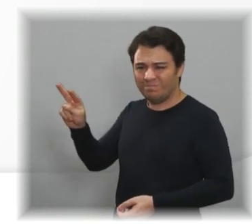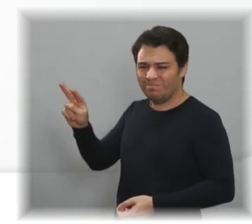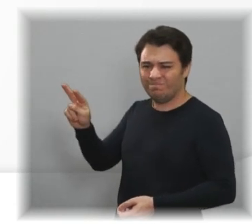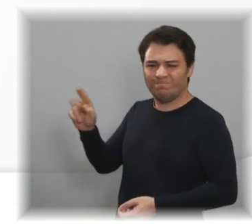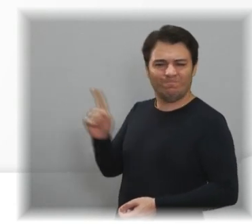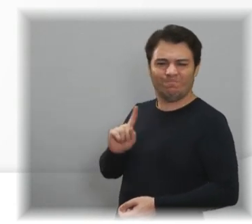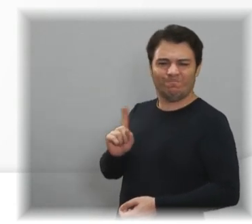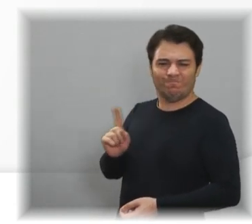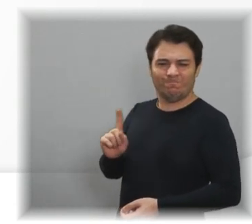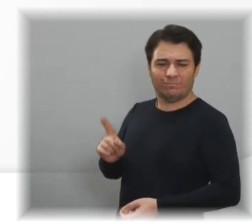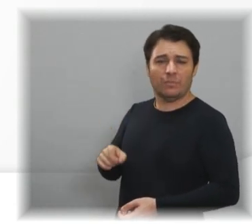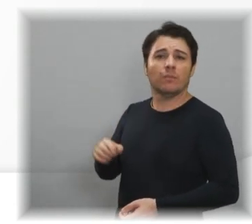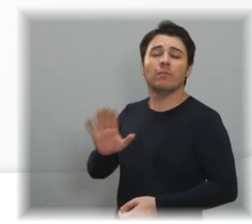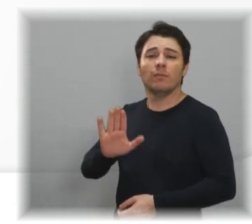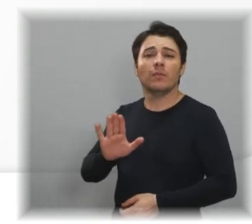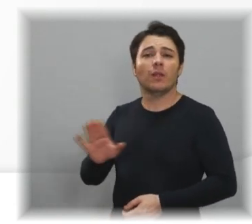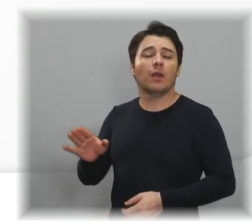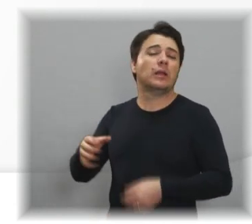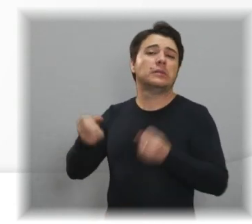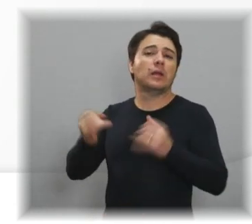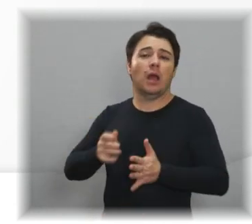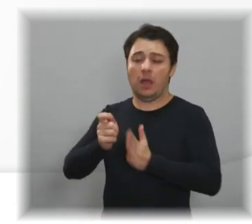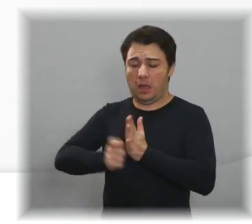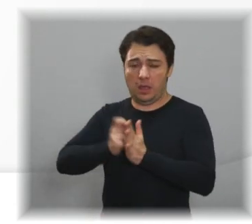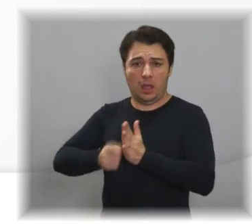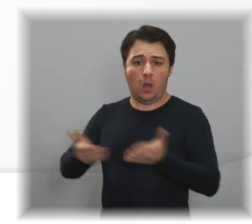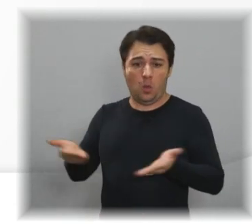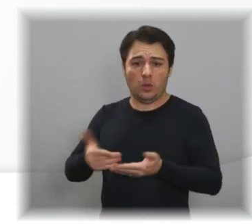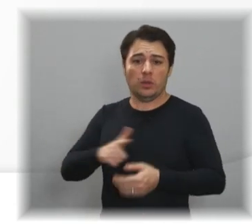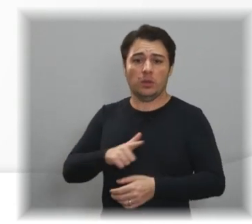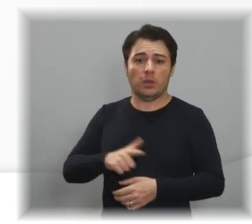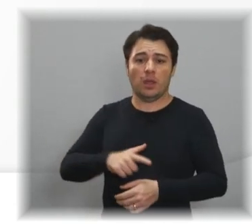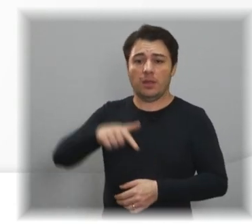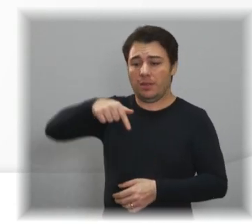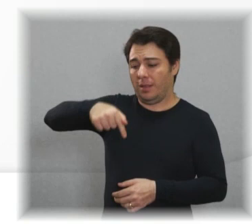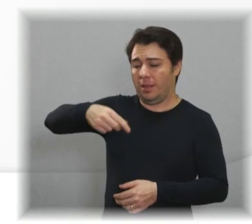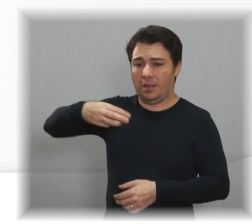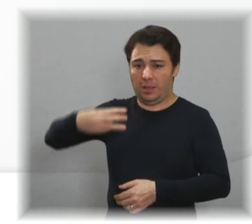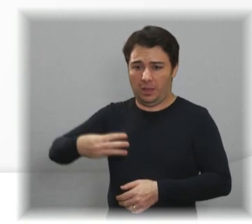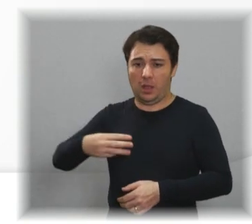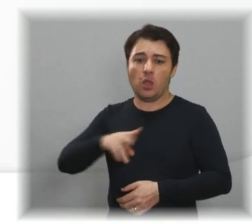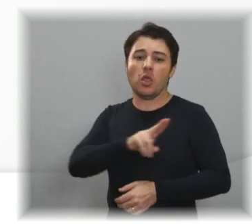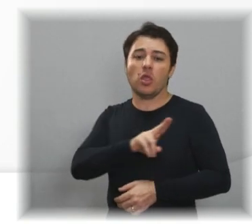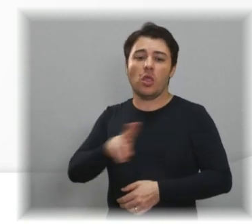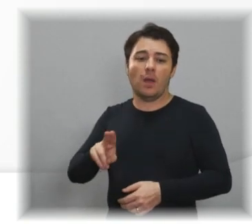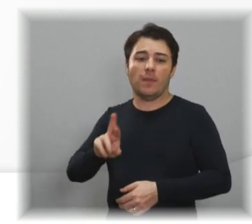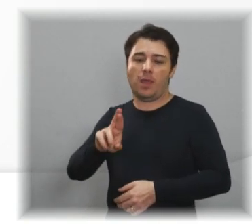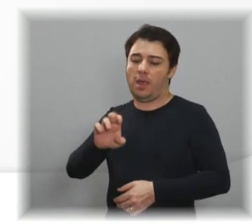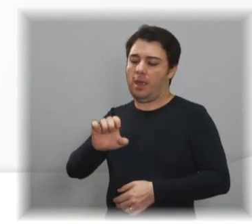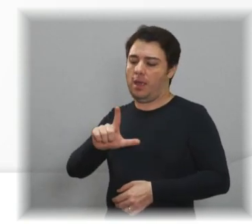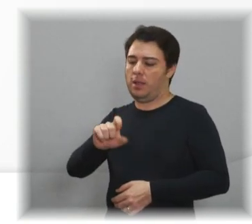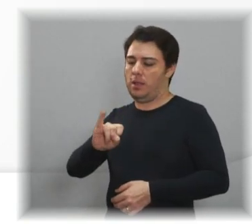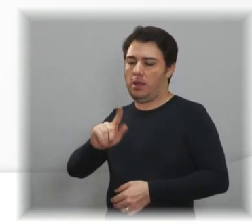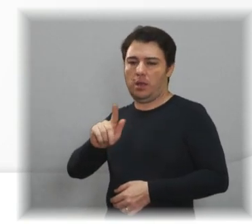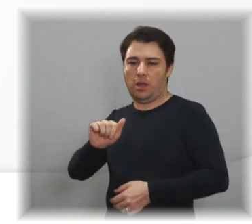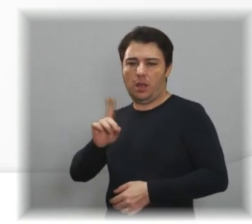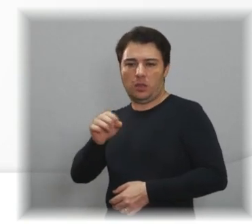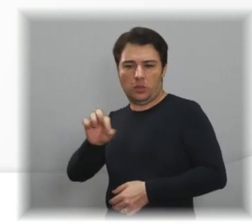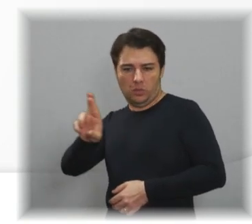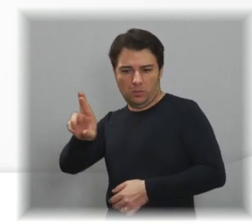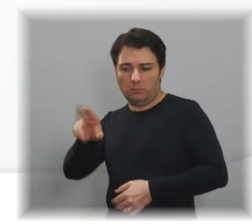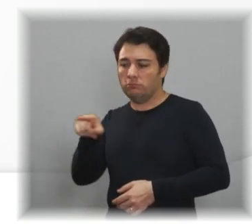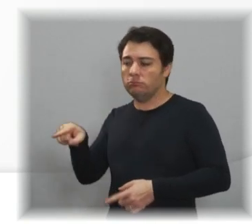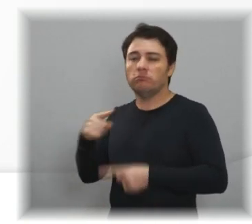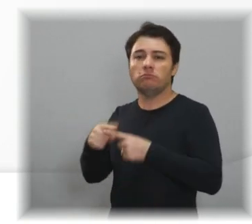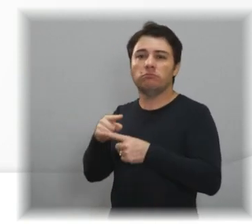mas o que que a gente quis trazer aqui hoje Araraquara tem 73 equipamentos que chamam religadores que que é o religador a equipamento